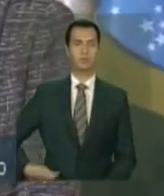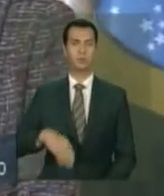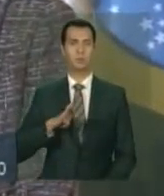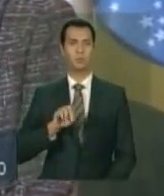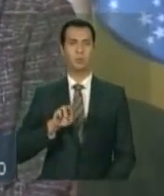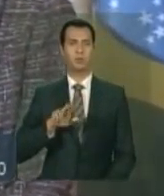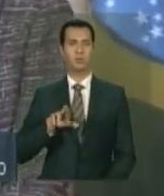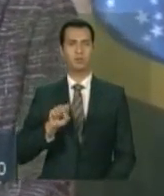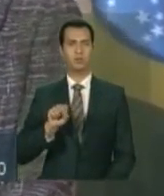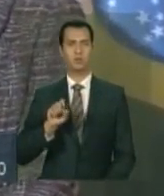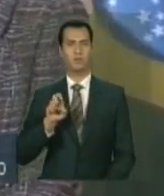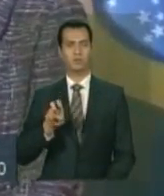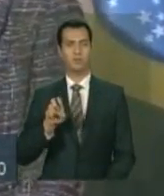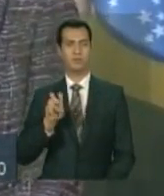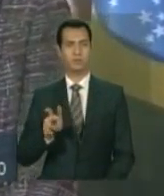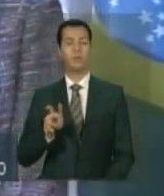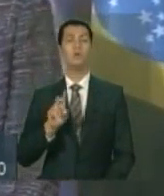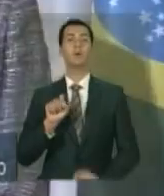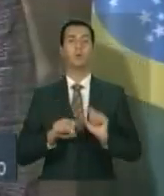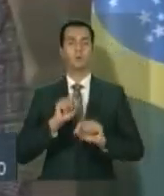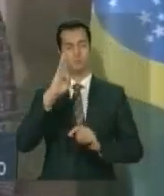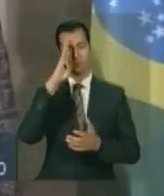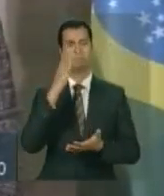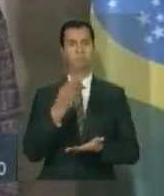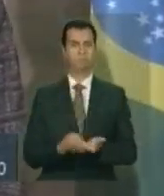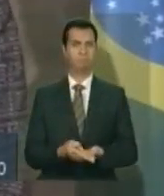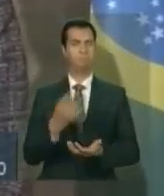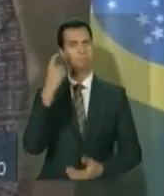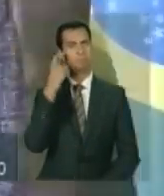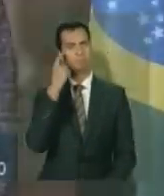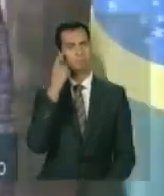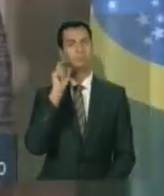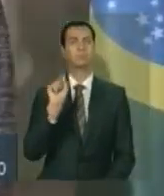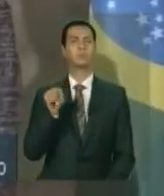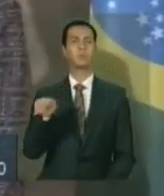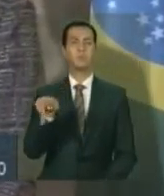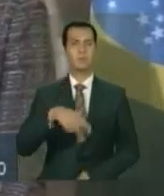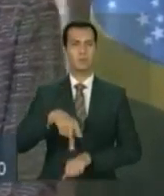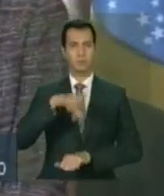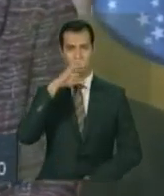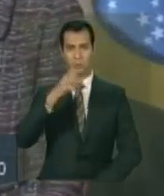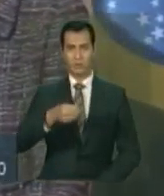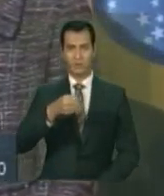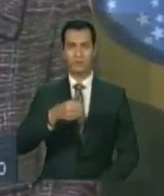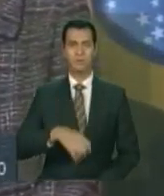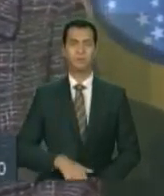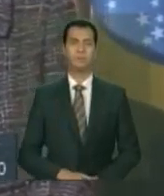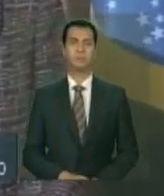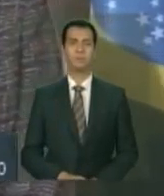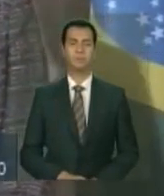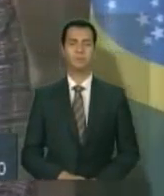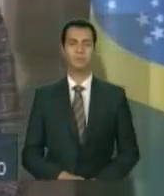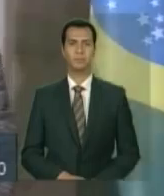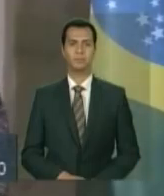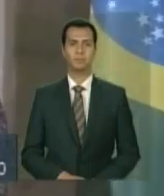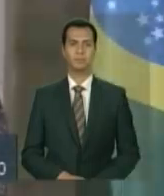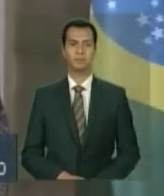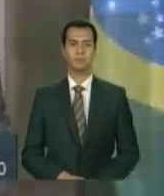e acredito que a Bulgária está numa situação